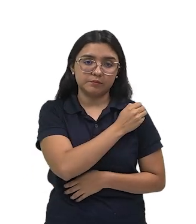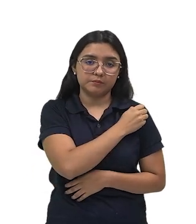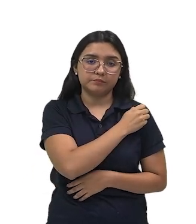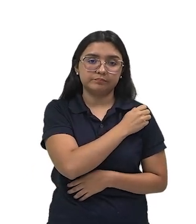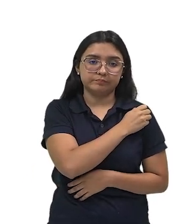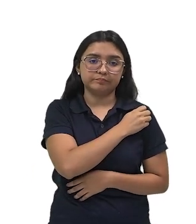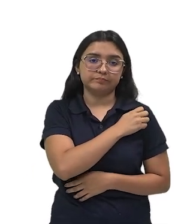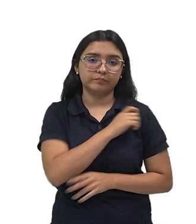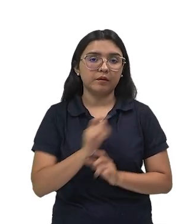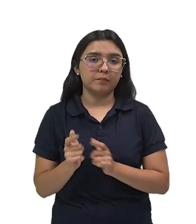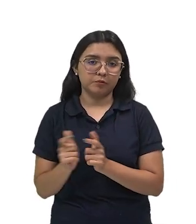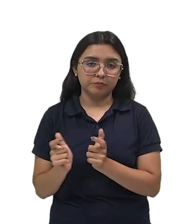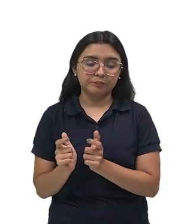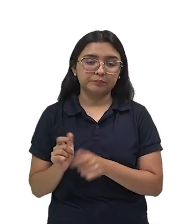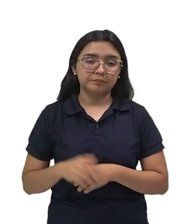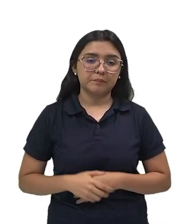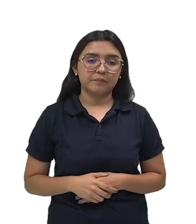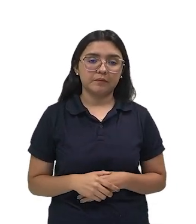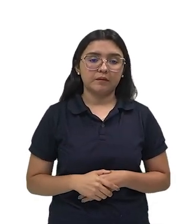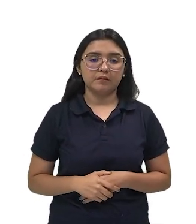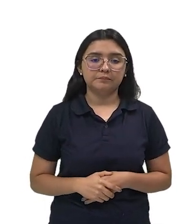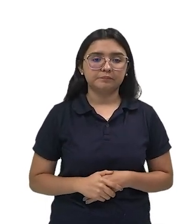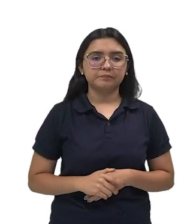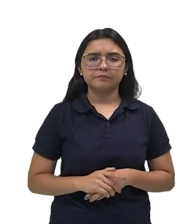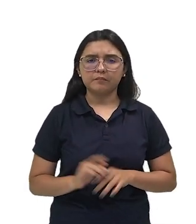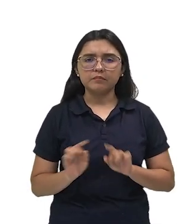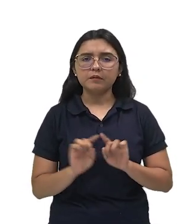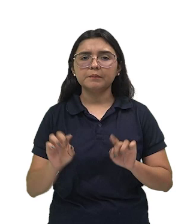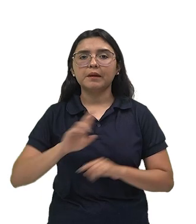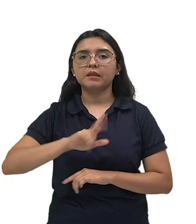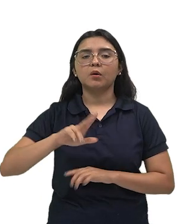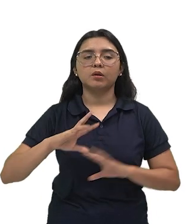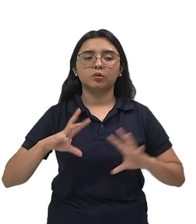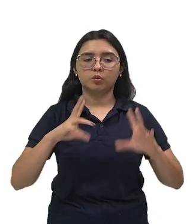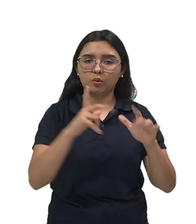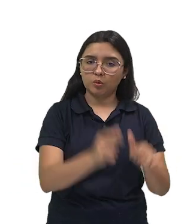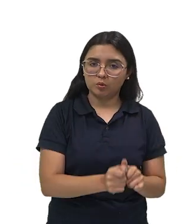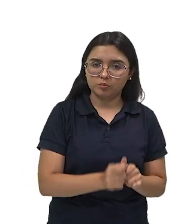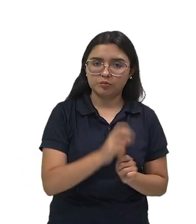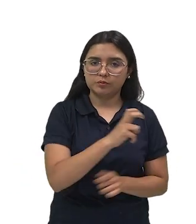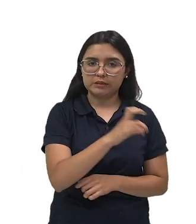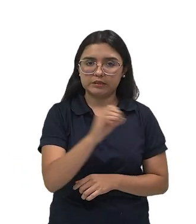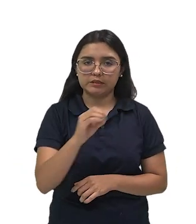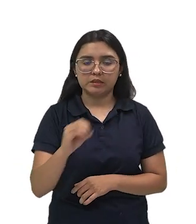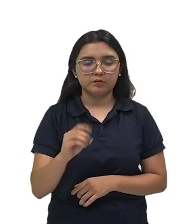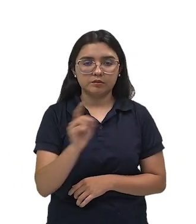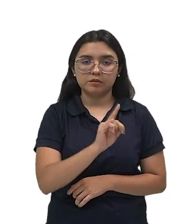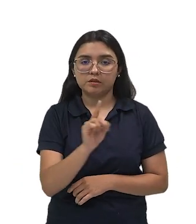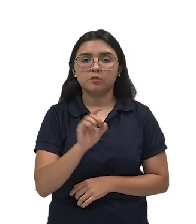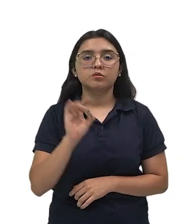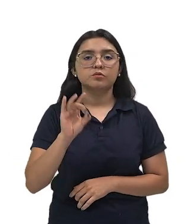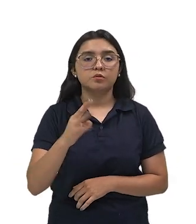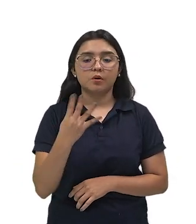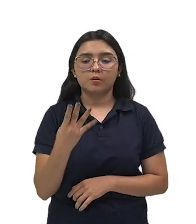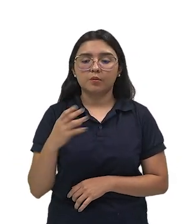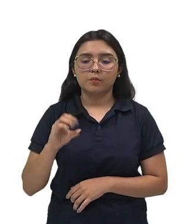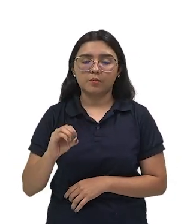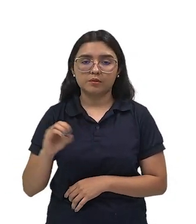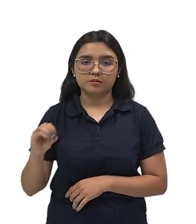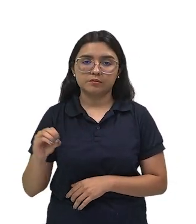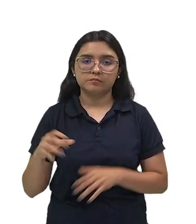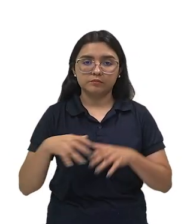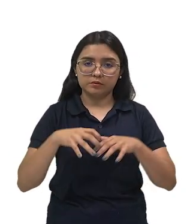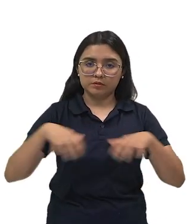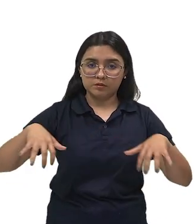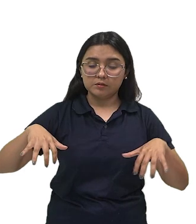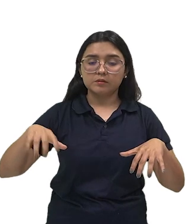É muito também, né? Mas eu não estou pegando todos os alunos. Se eu não estou pegando todos os alunos,